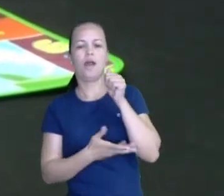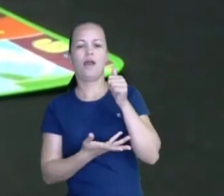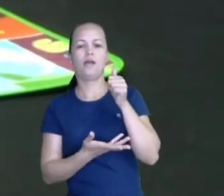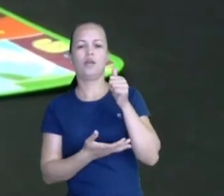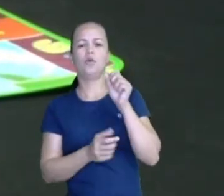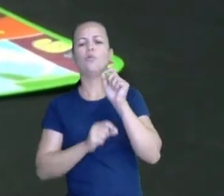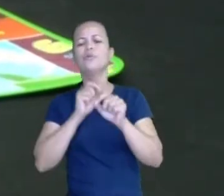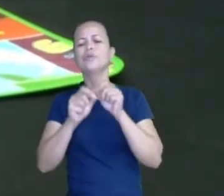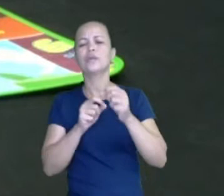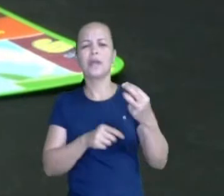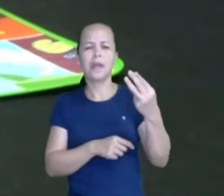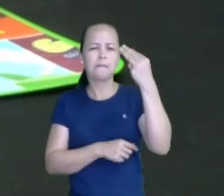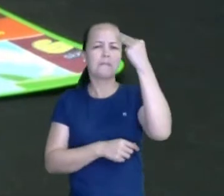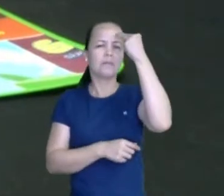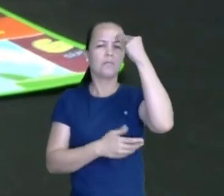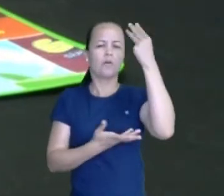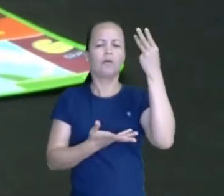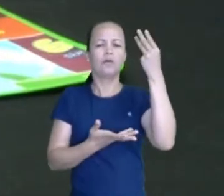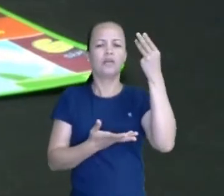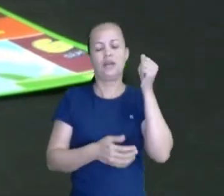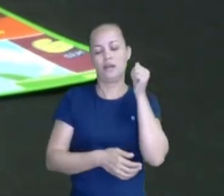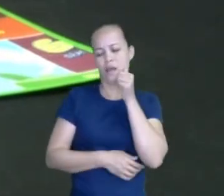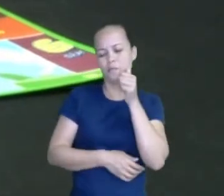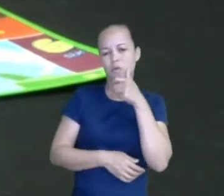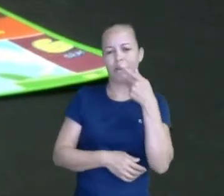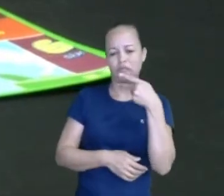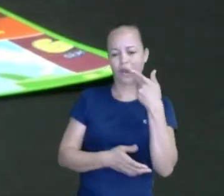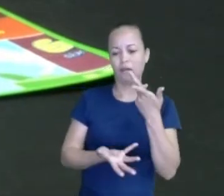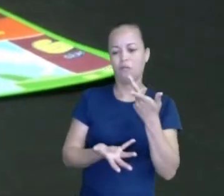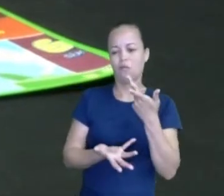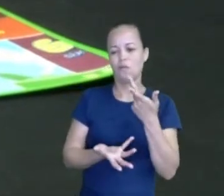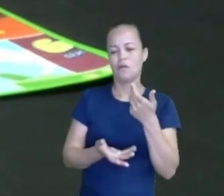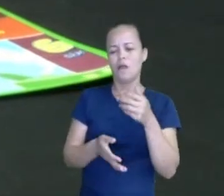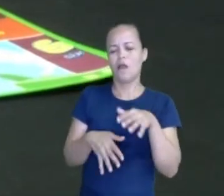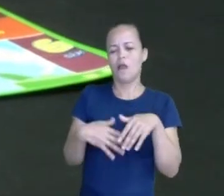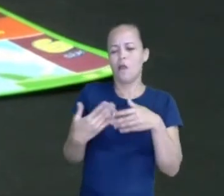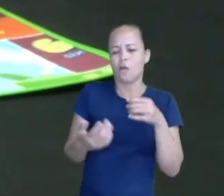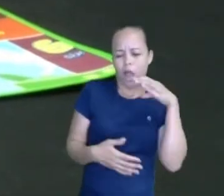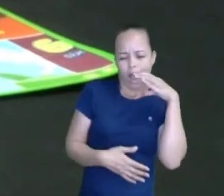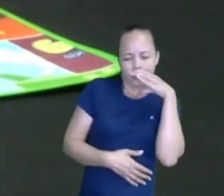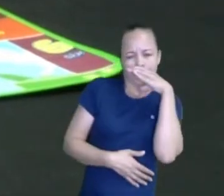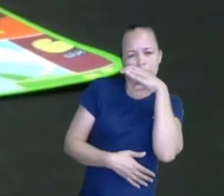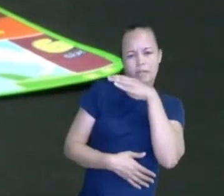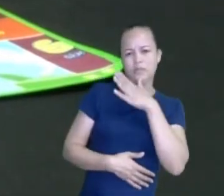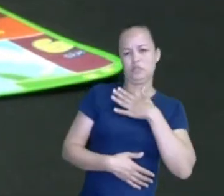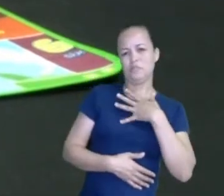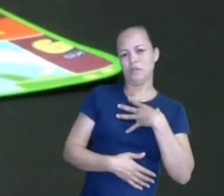Perguntou. Algo quente, meu filho, algo quente.